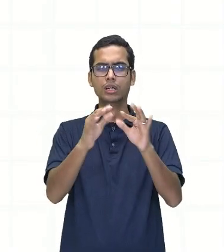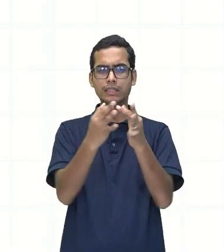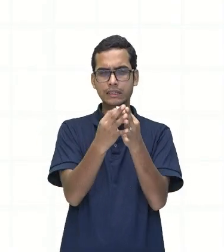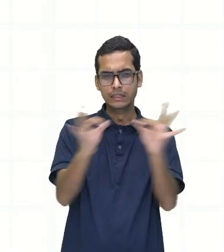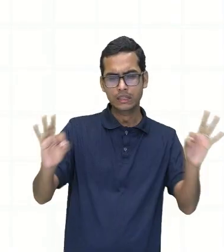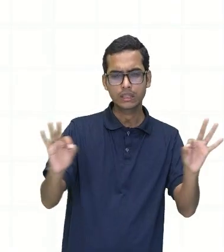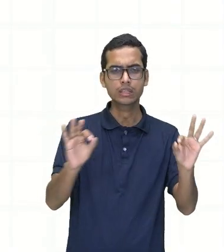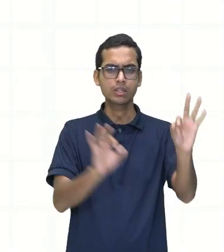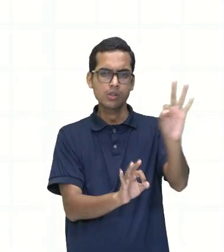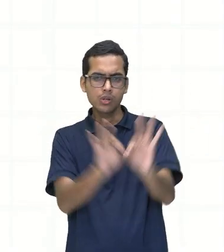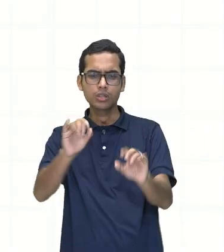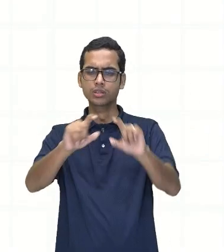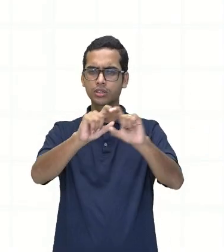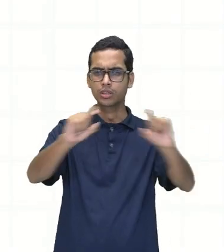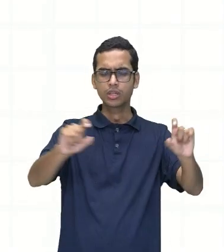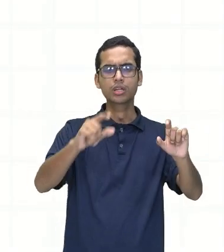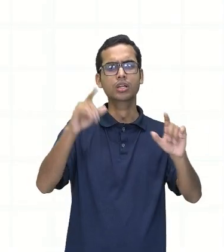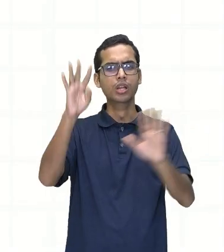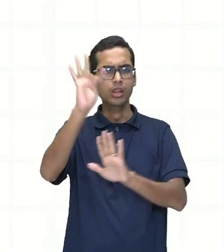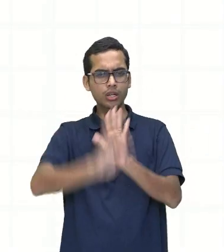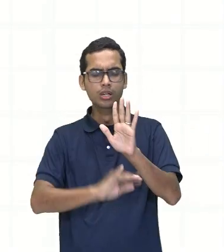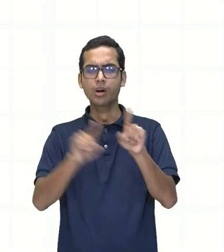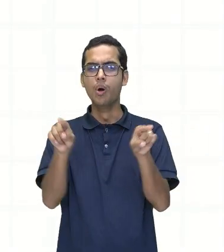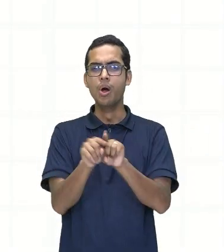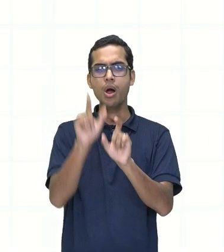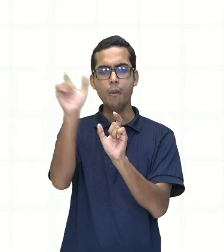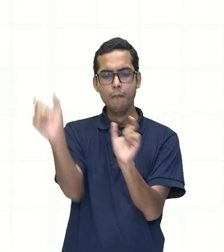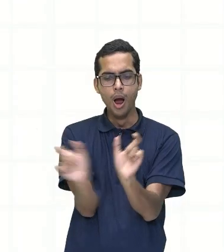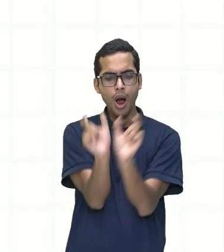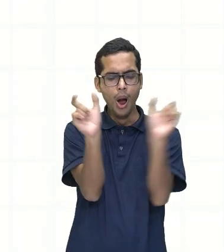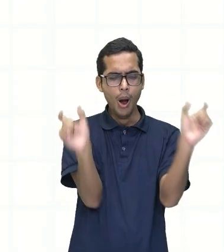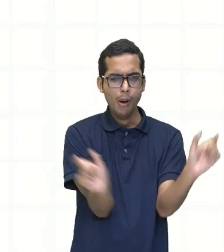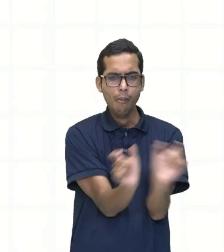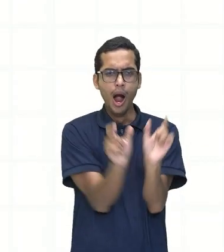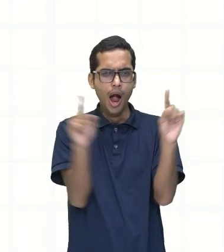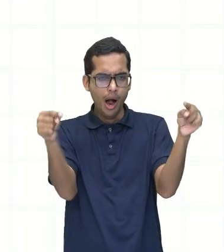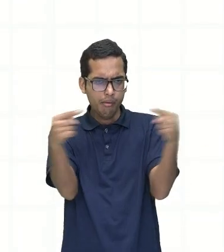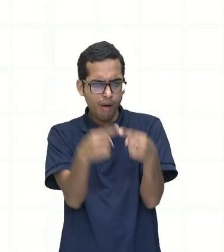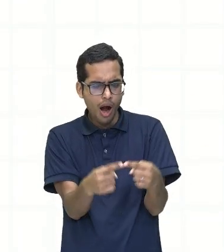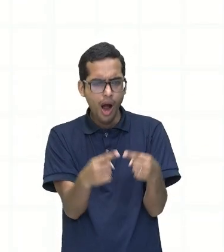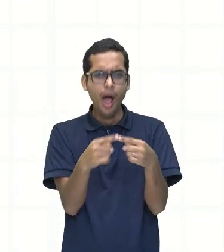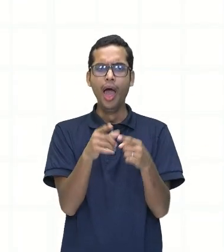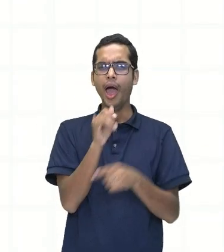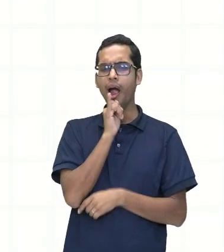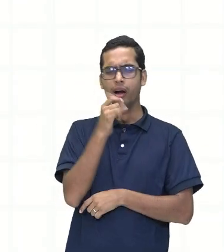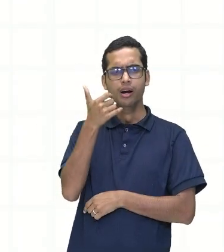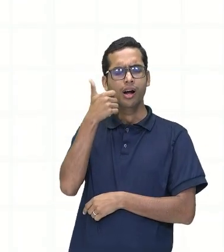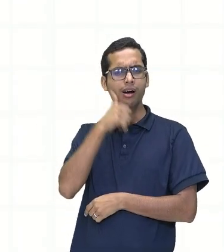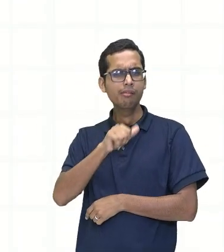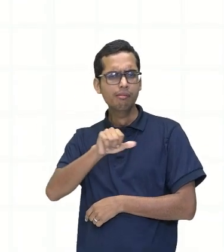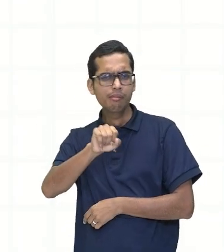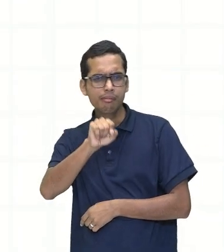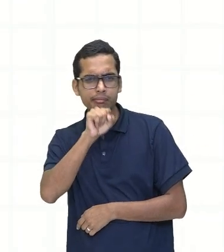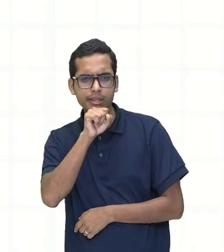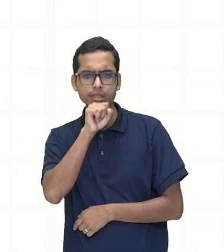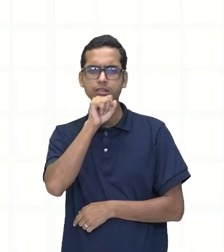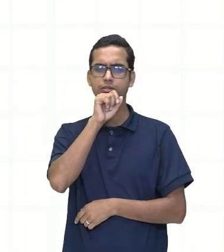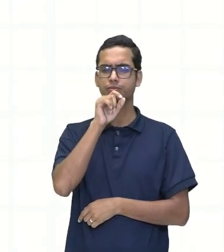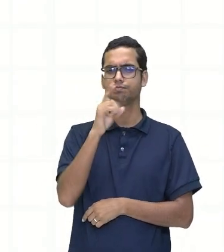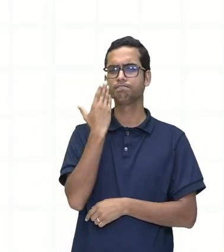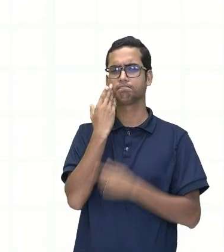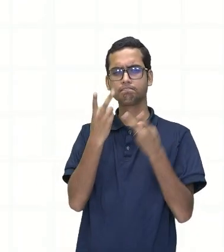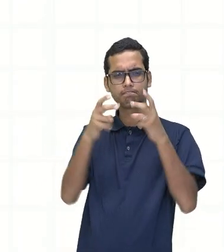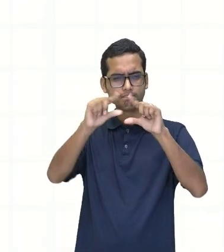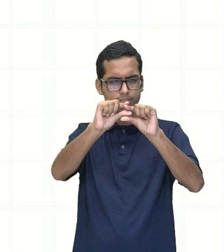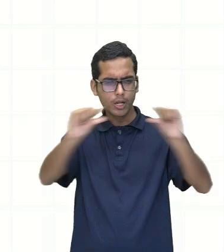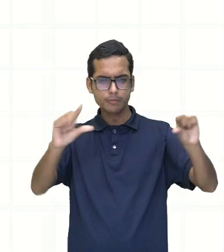ou combinação de palavras, tá? Então, vejam só. Mas, mãe, só fazem 1 hora que estou brincando.